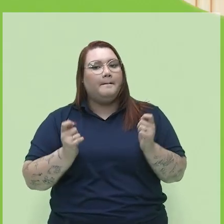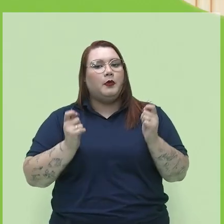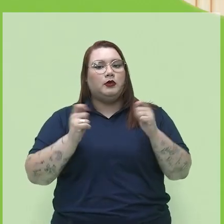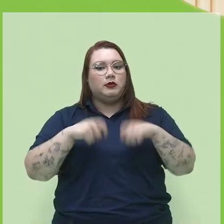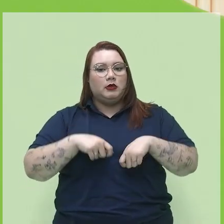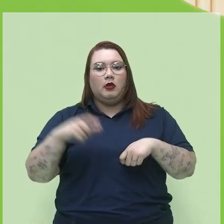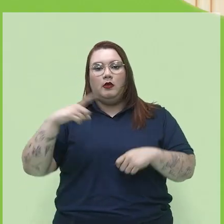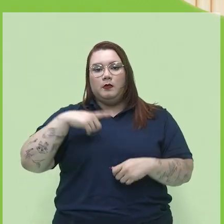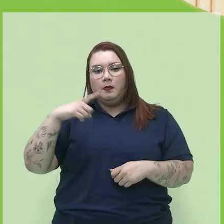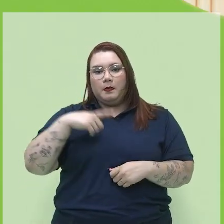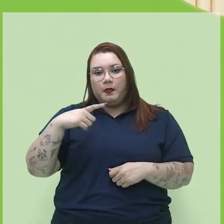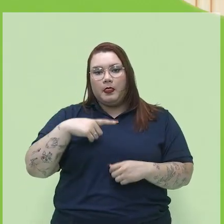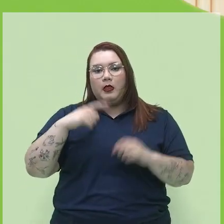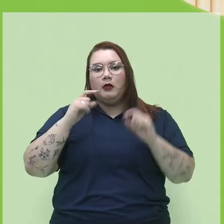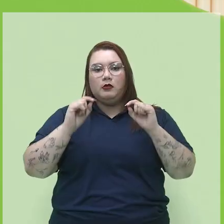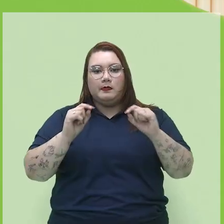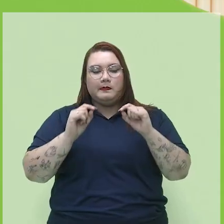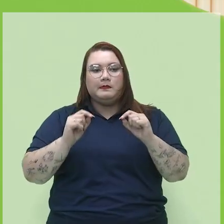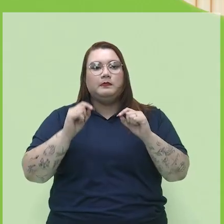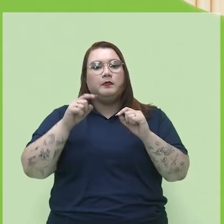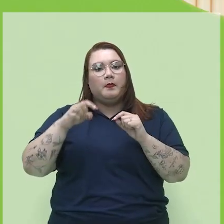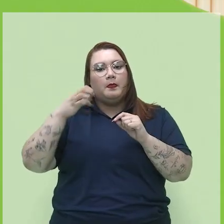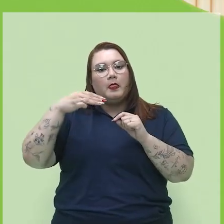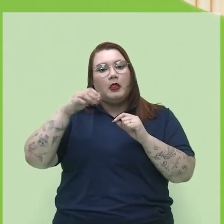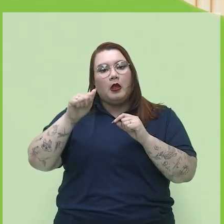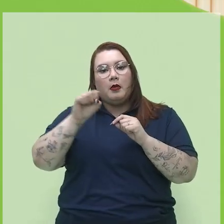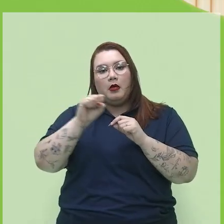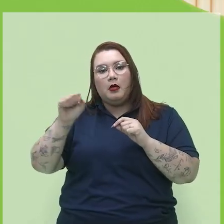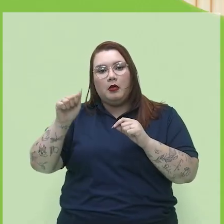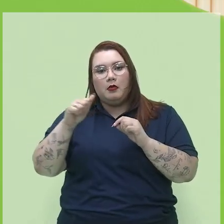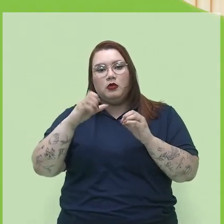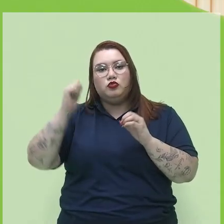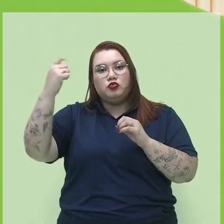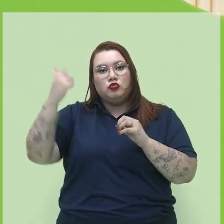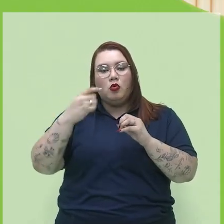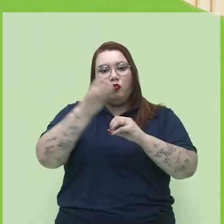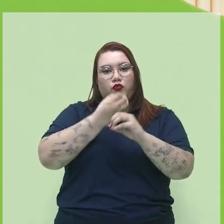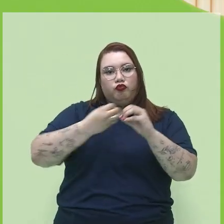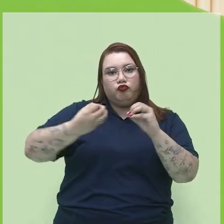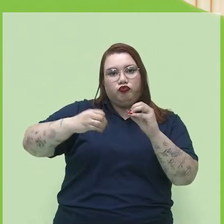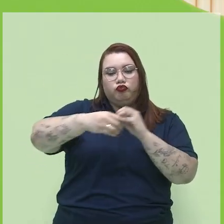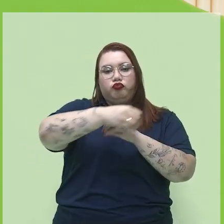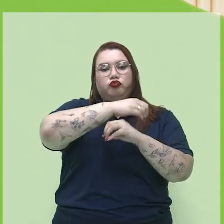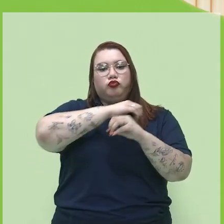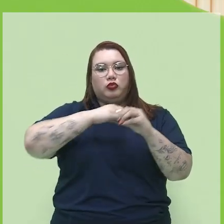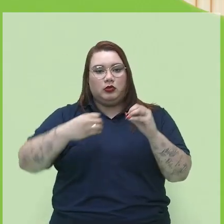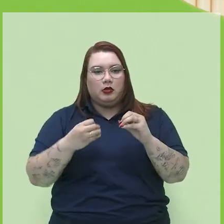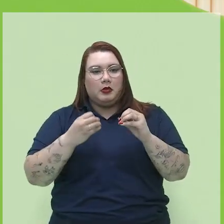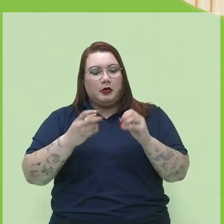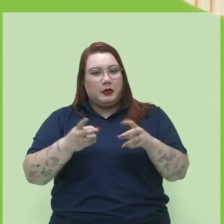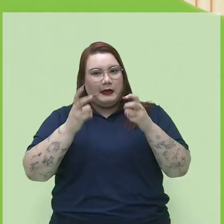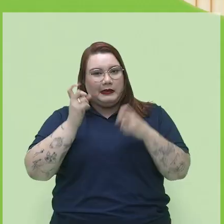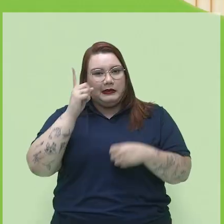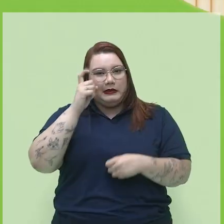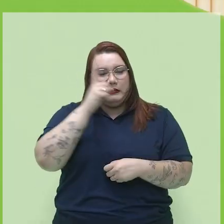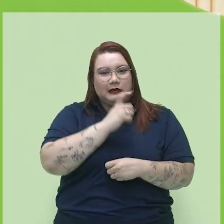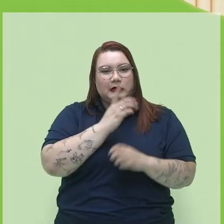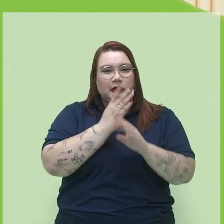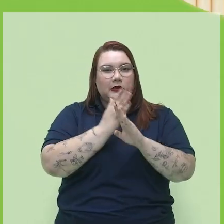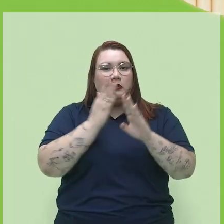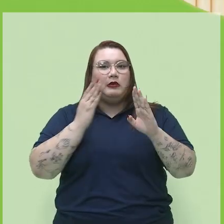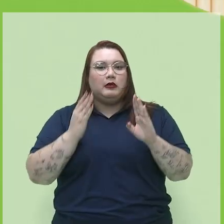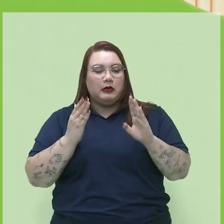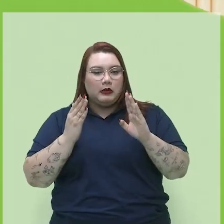quer dizer que possivelmente existe ali uma massa muito grande circulando ao redor do Sol. Imagina só a dificuldade de